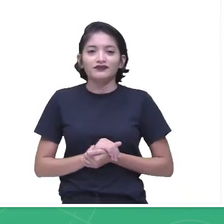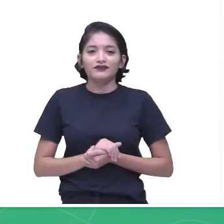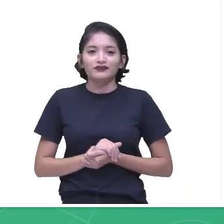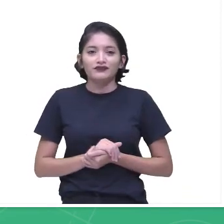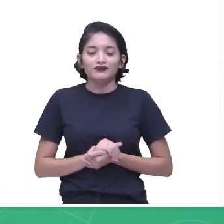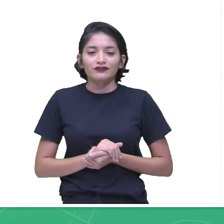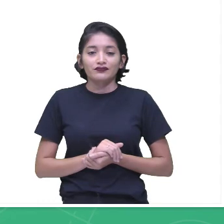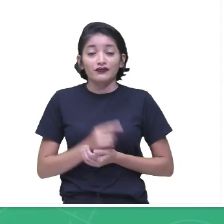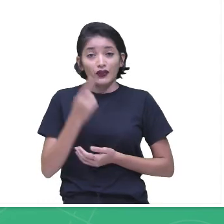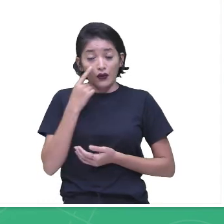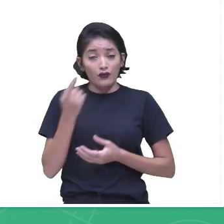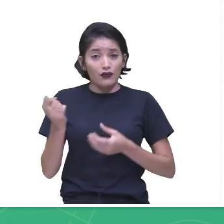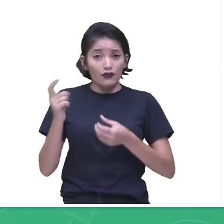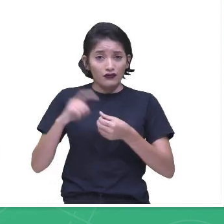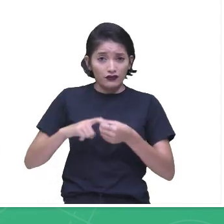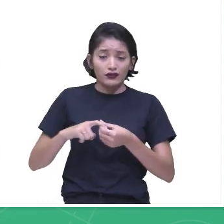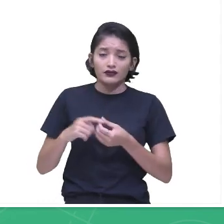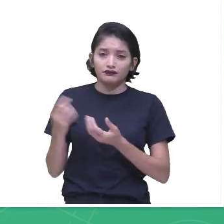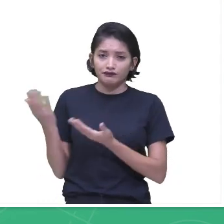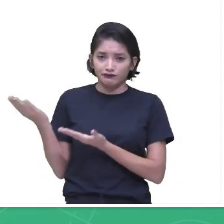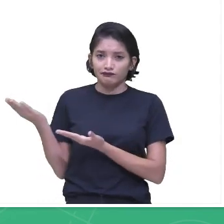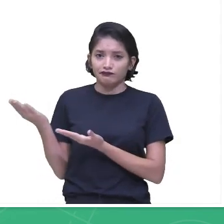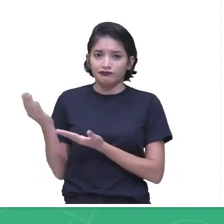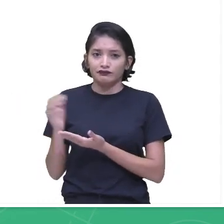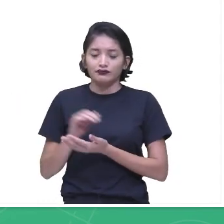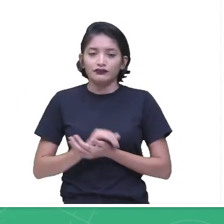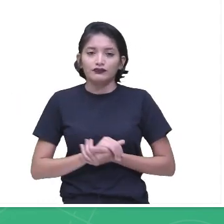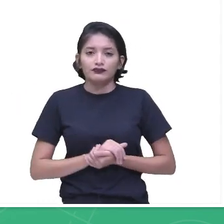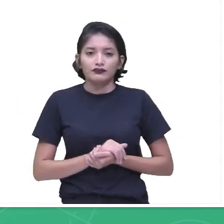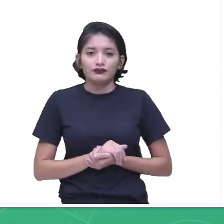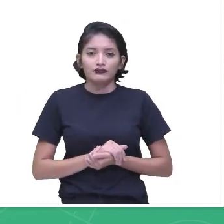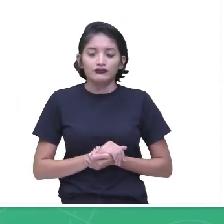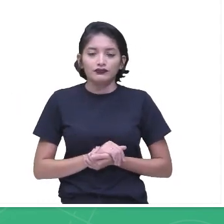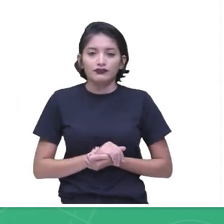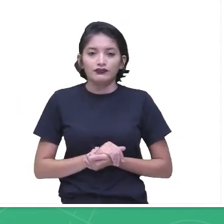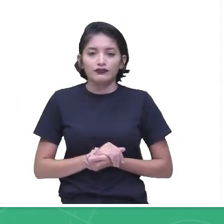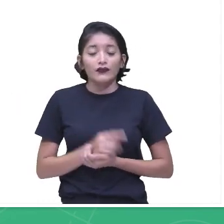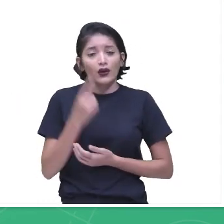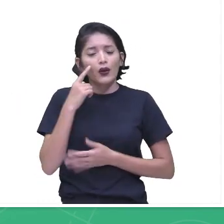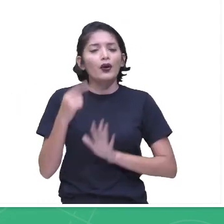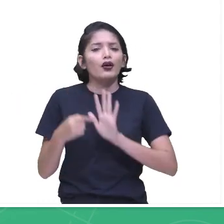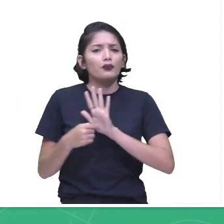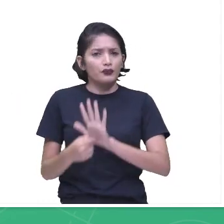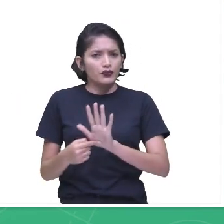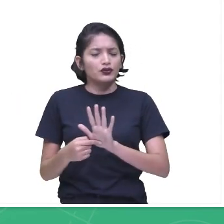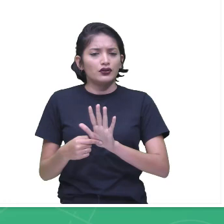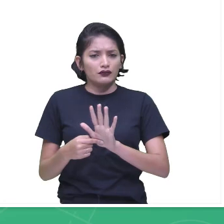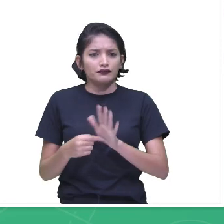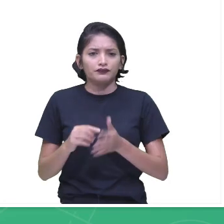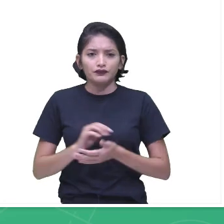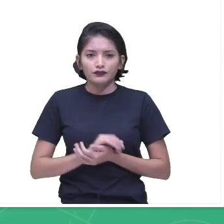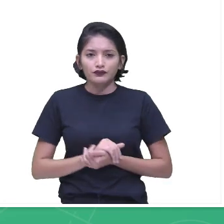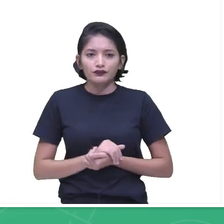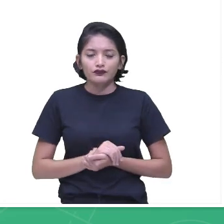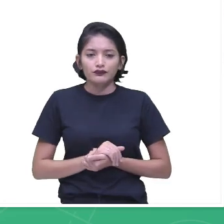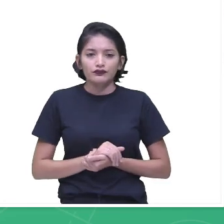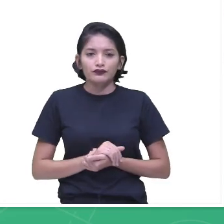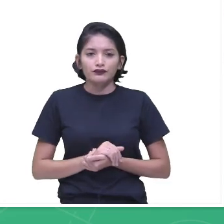diretor, para nós, para a letra B, só para a gente reforçar para os nossos alunos.